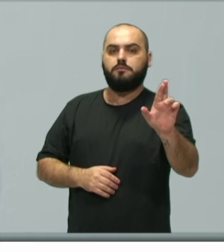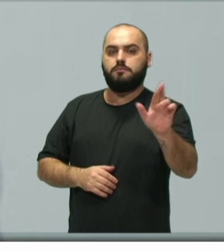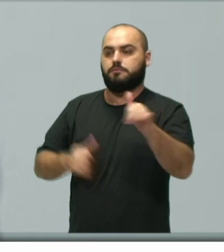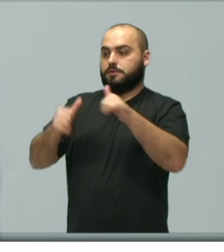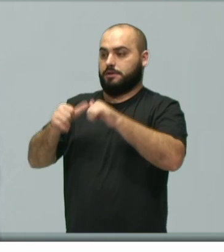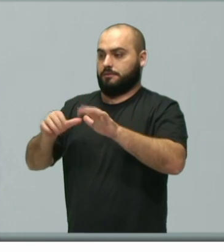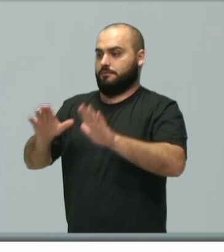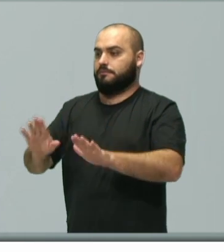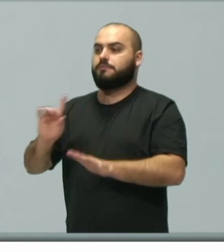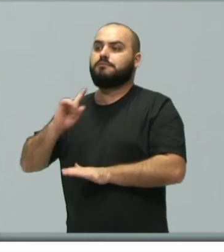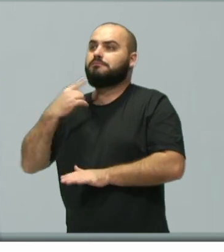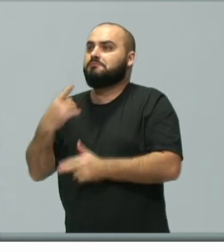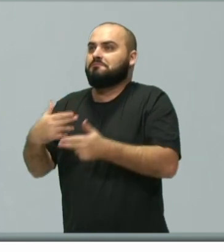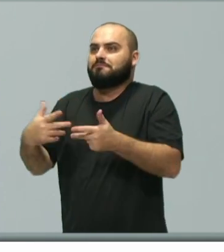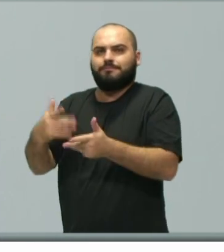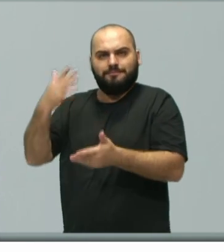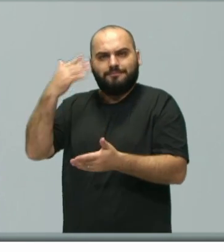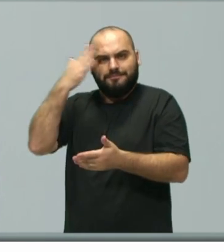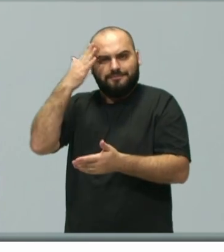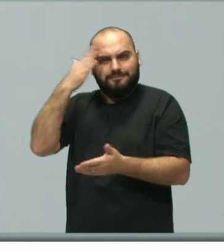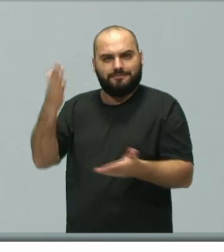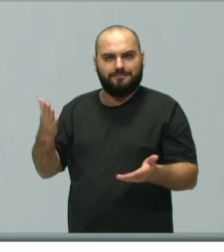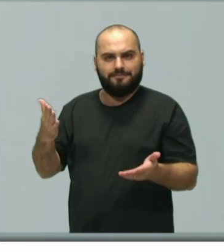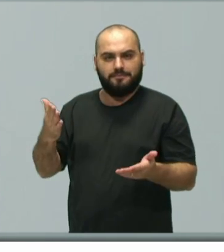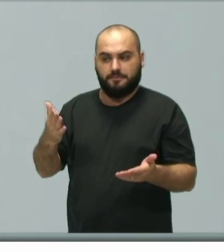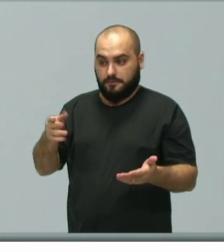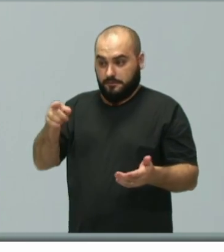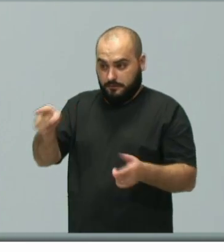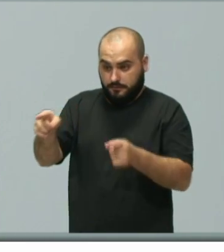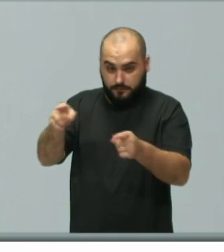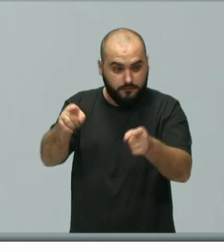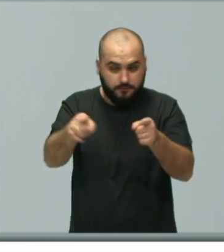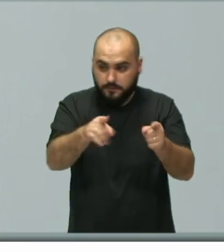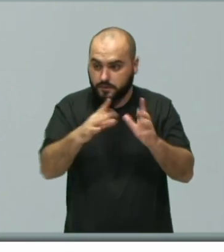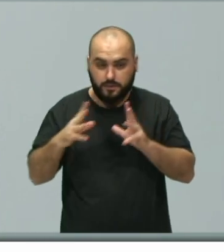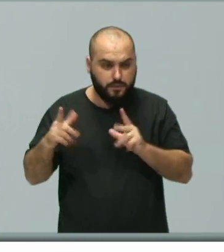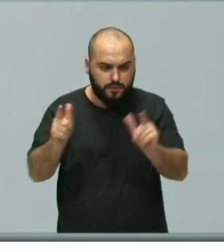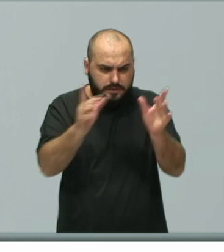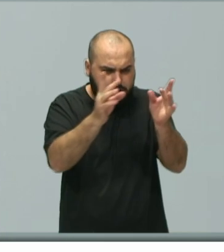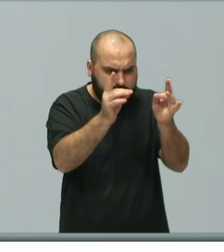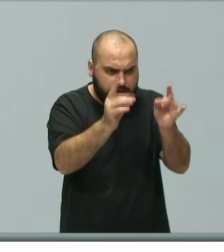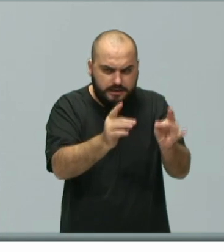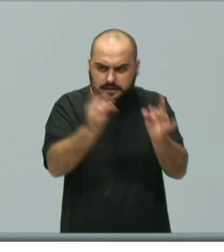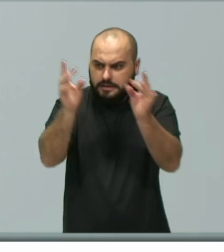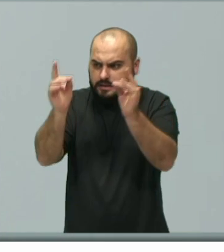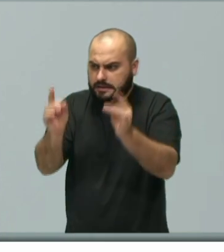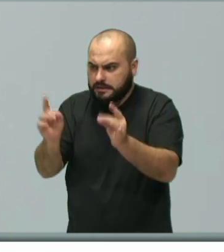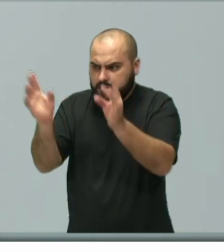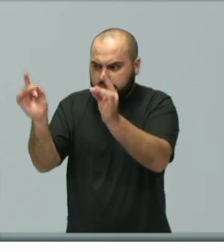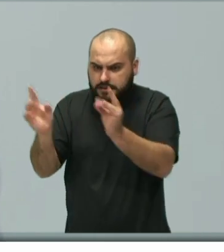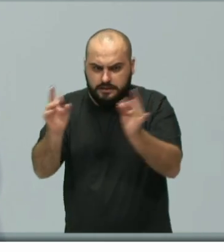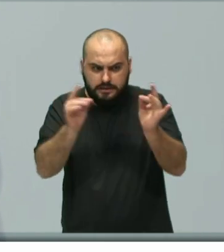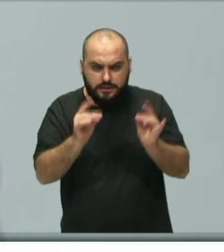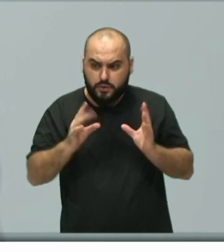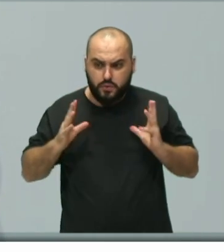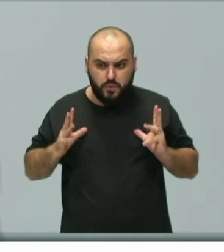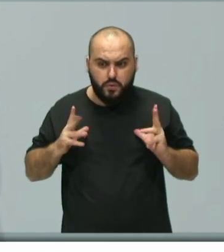manchinha, né? Enfim, essas coisas, na verdade, eu acho que todo mundo tem esse olhar,